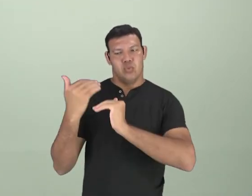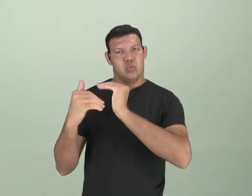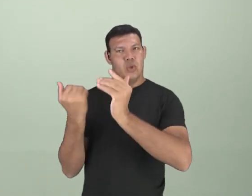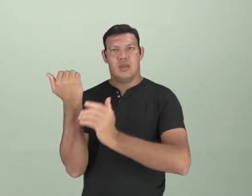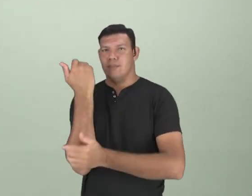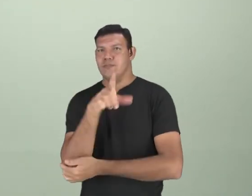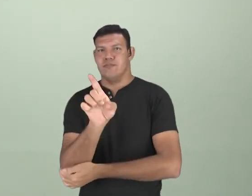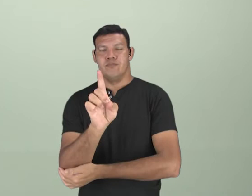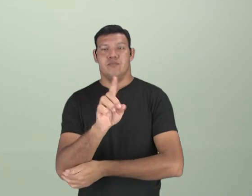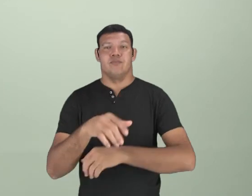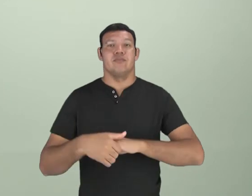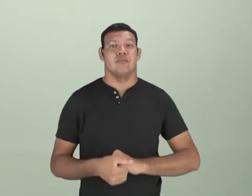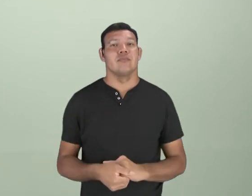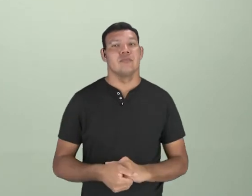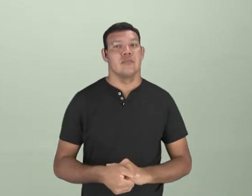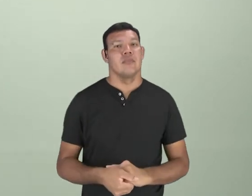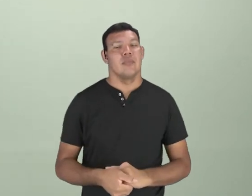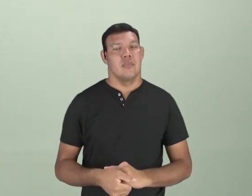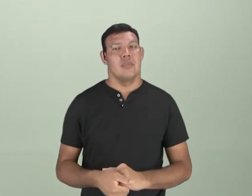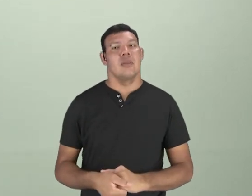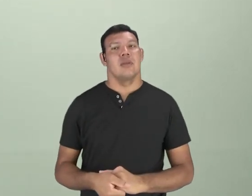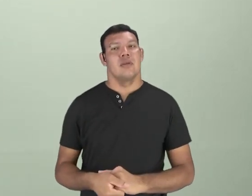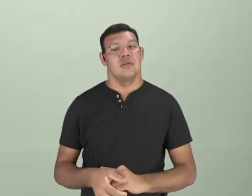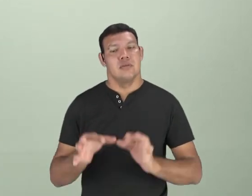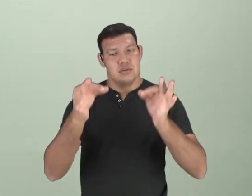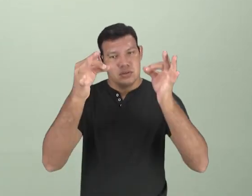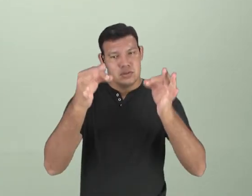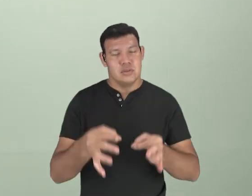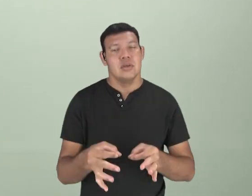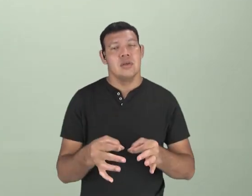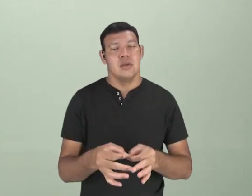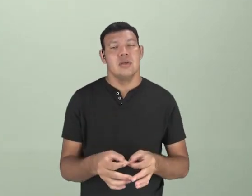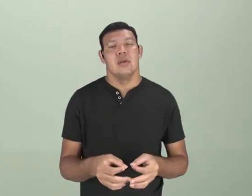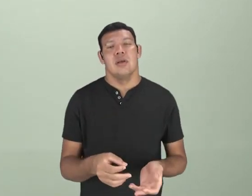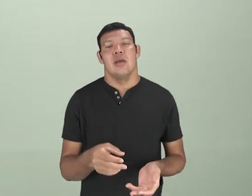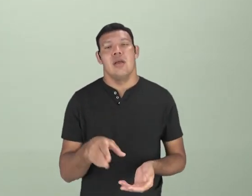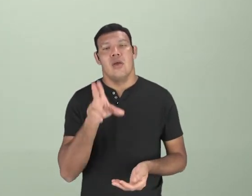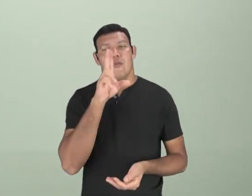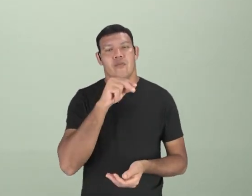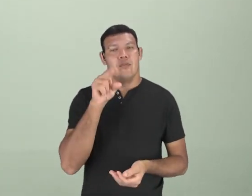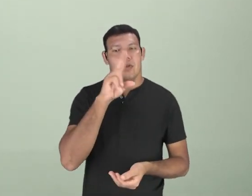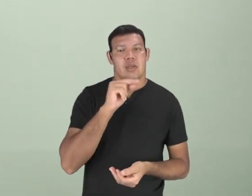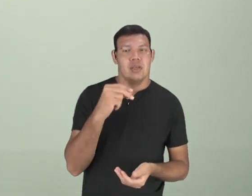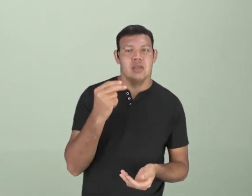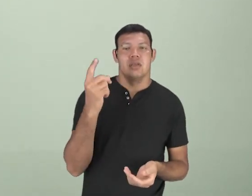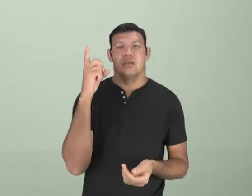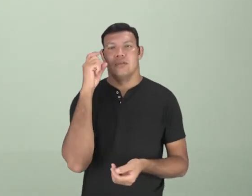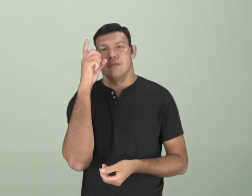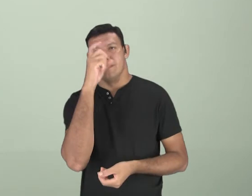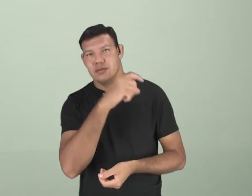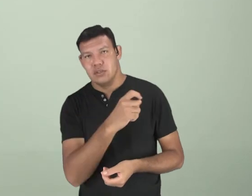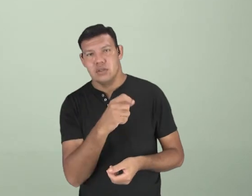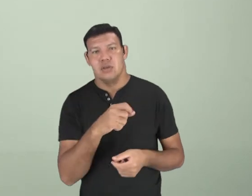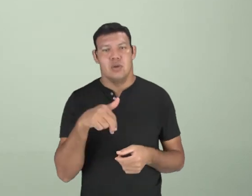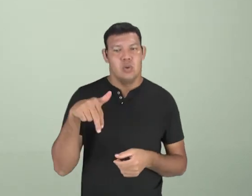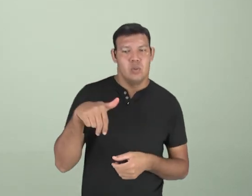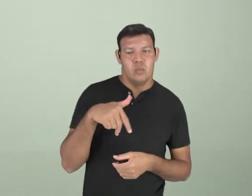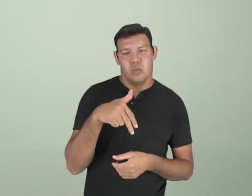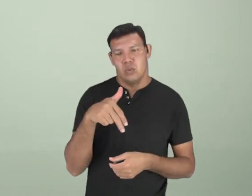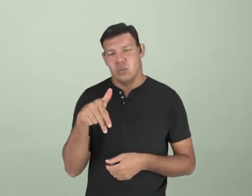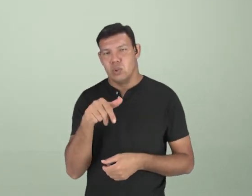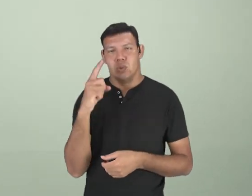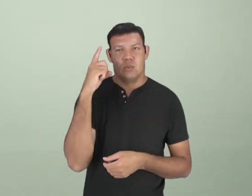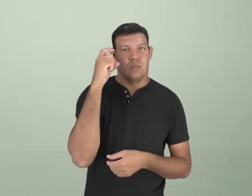desenvolver cognitivamente adequadamente, né? A criança ela tem um atraso na fala, ela tem um atraso no andar, tá?